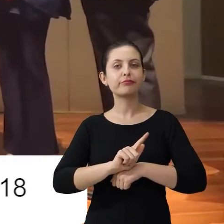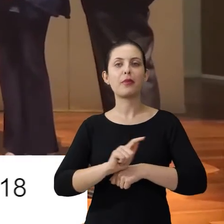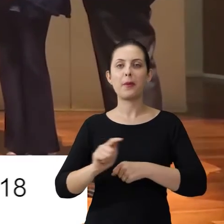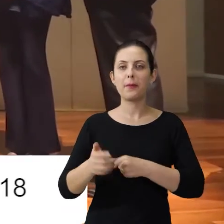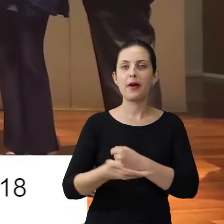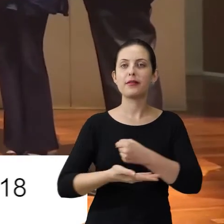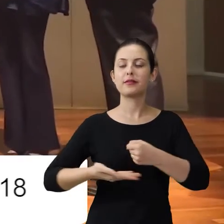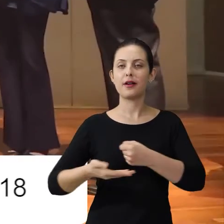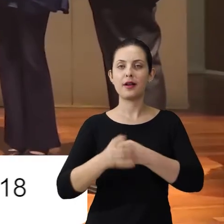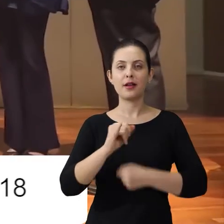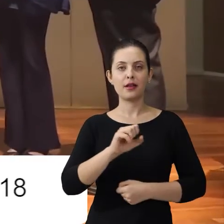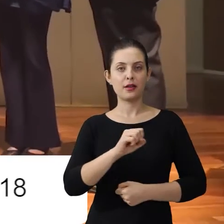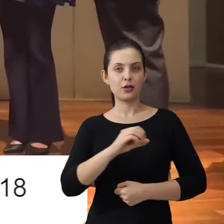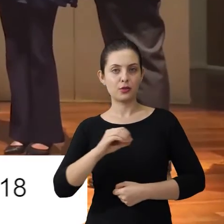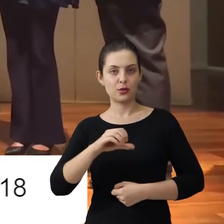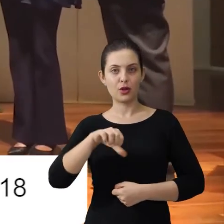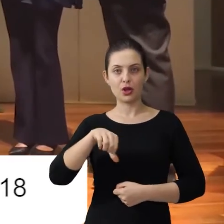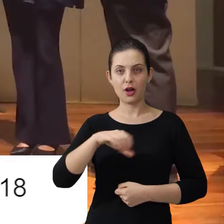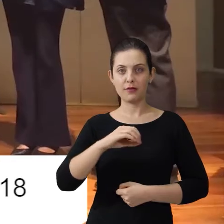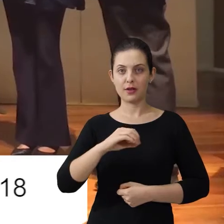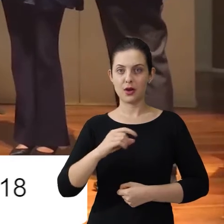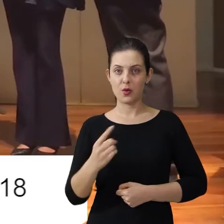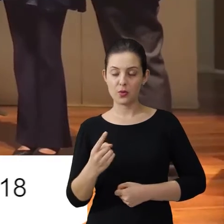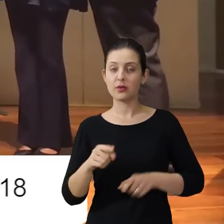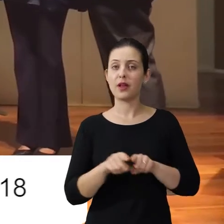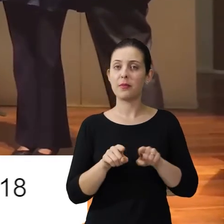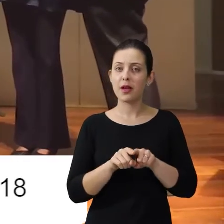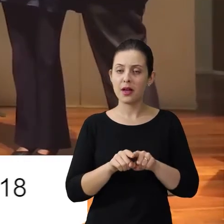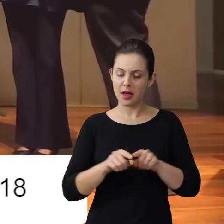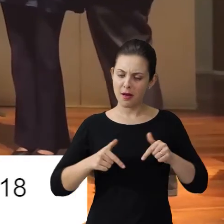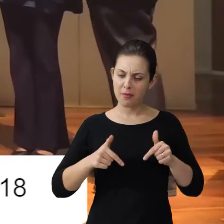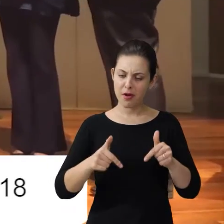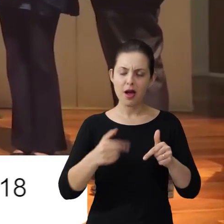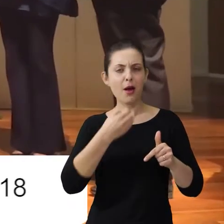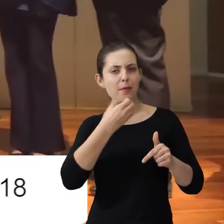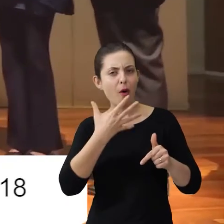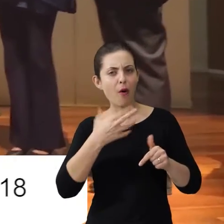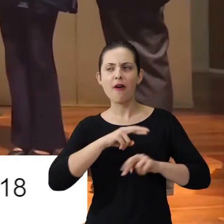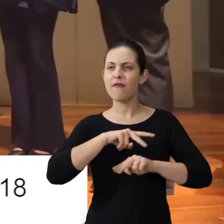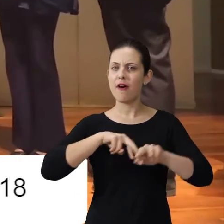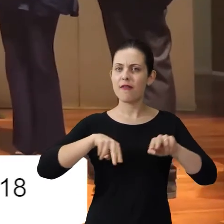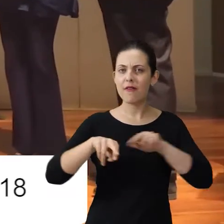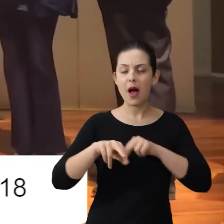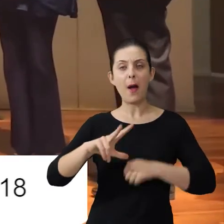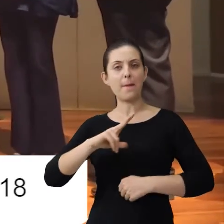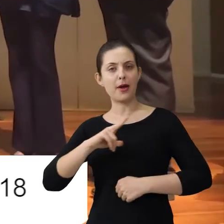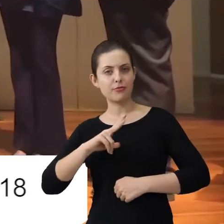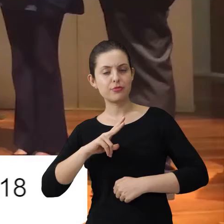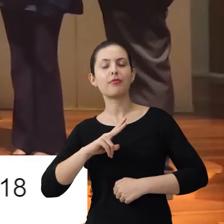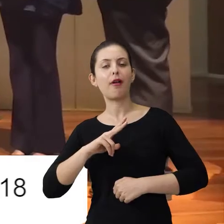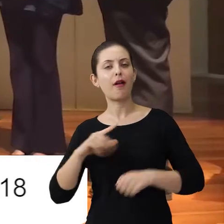ISO 9001 e baseada em iniciativas, boas iniciativas da iniciativa privada, né? Então